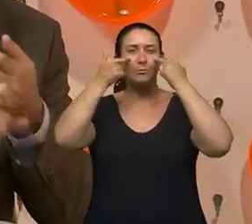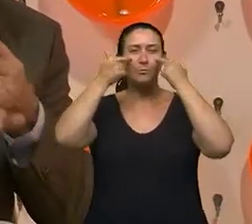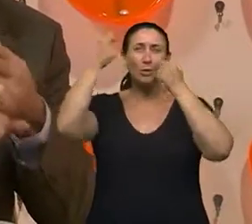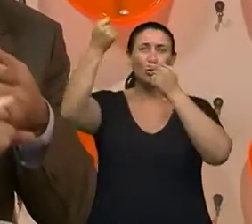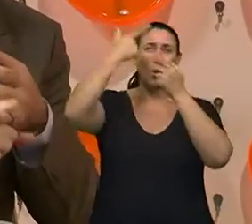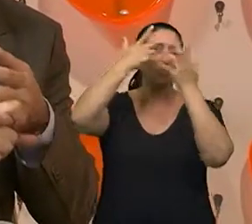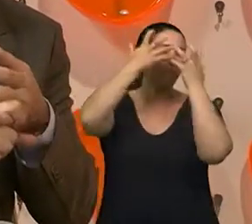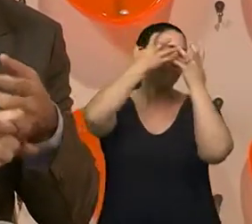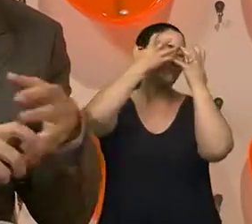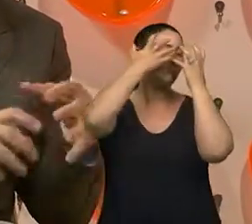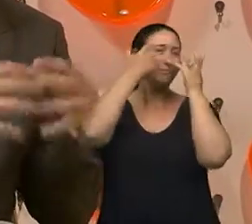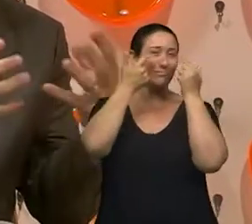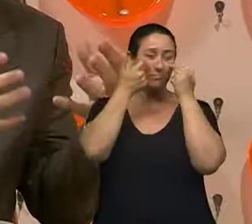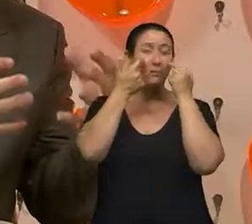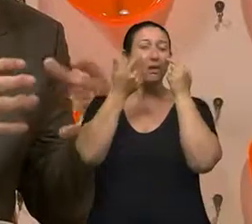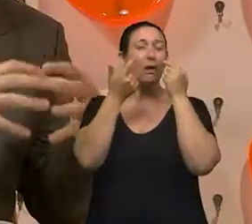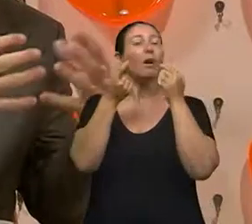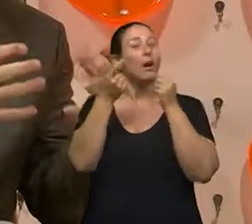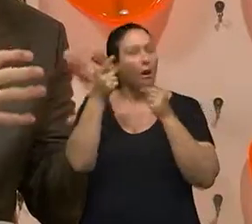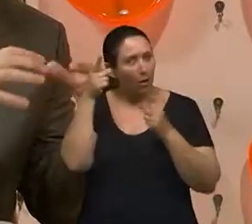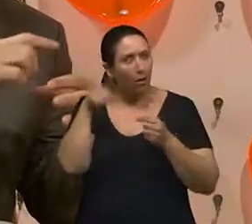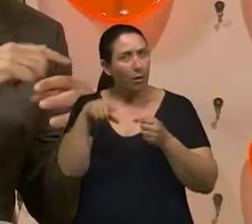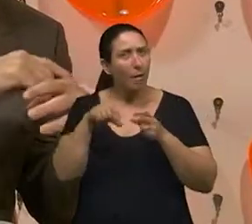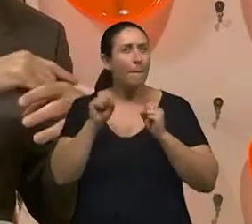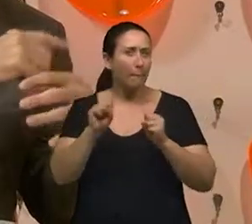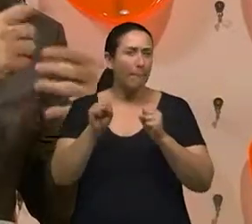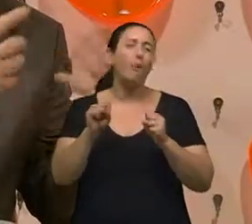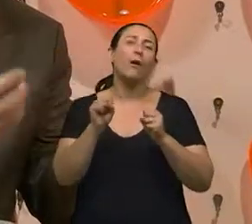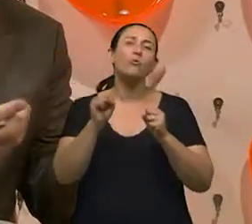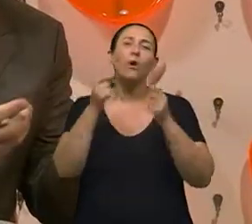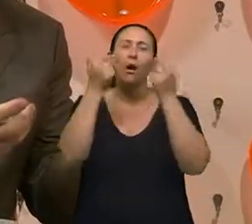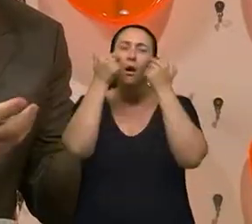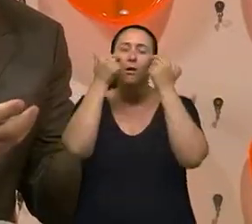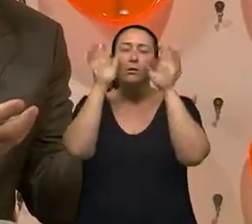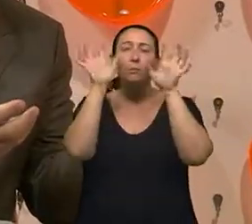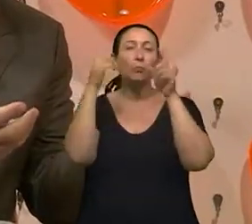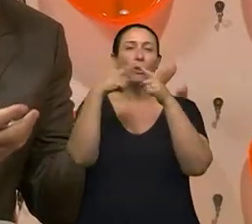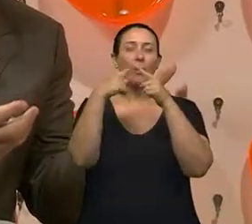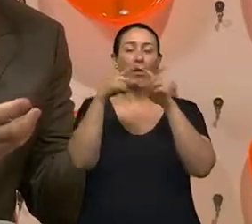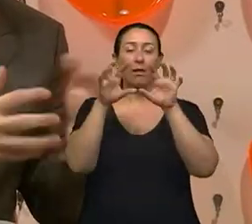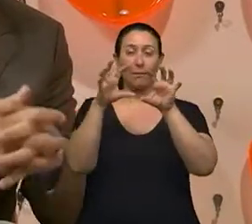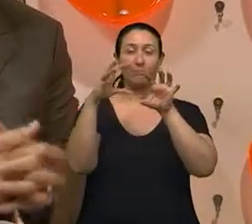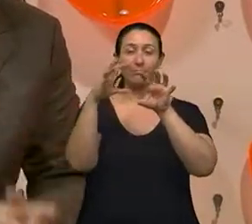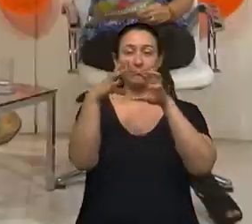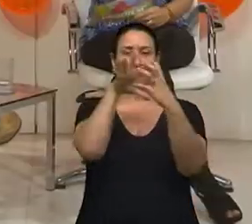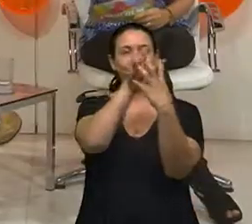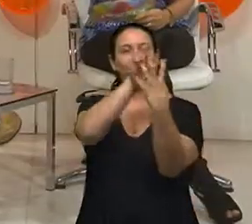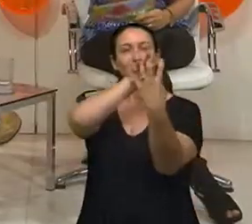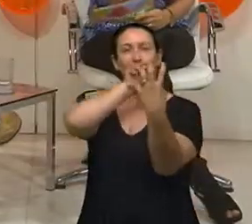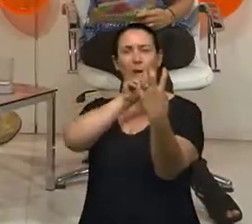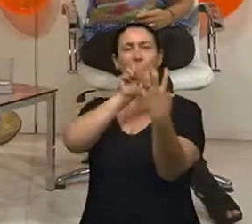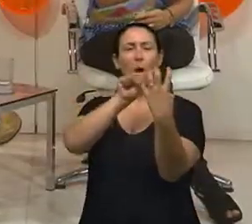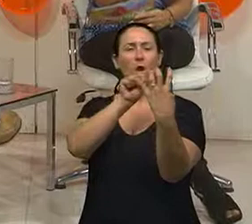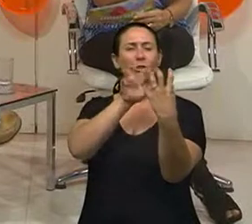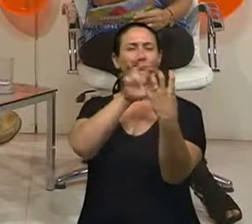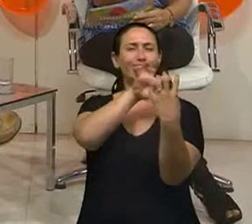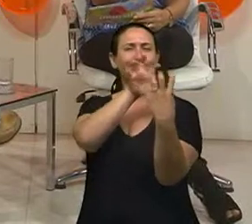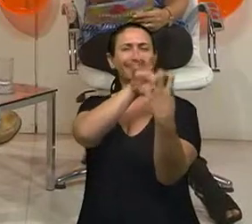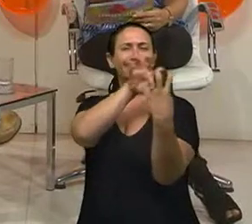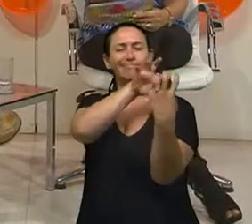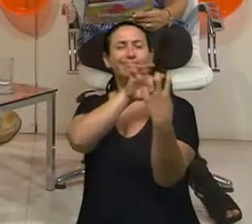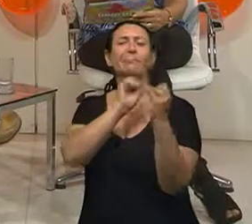sol, que ele estava comentando, por ser uma alteração de distorção da córnea. Ou seja, essas gerações